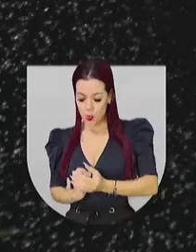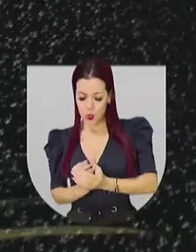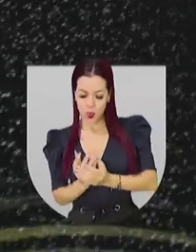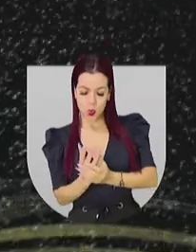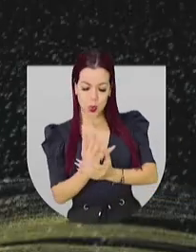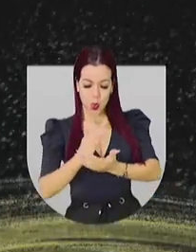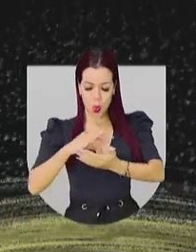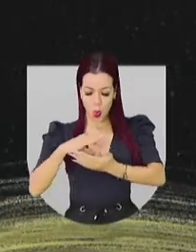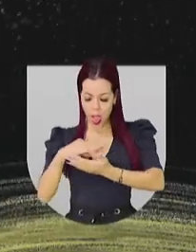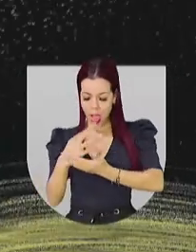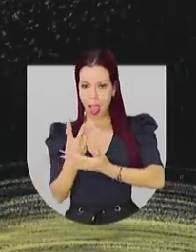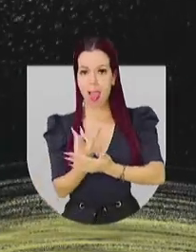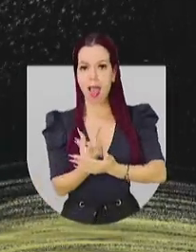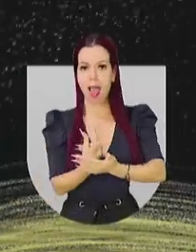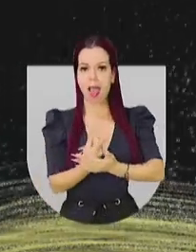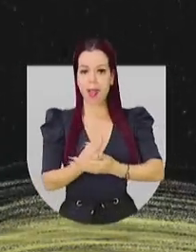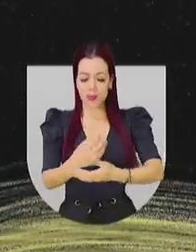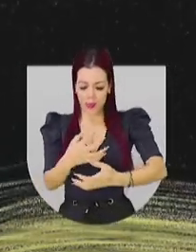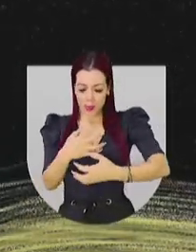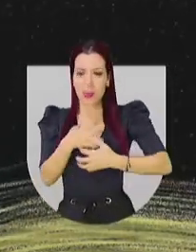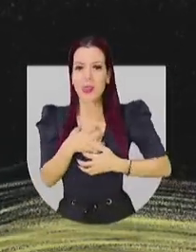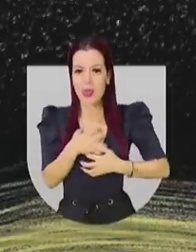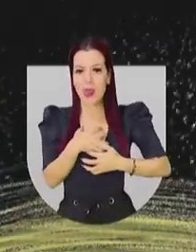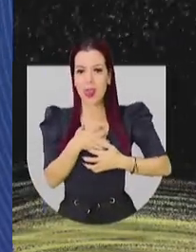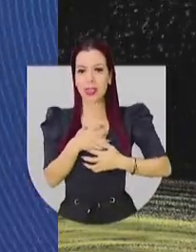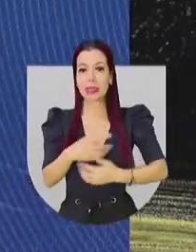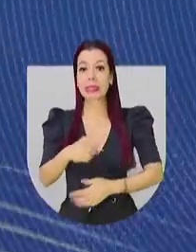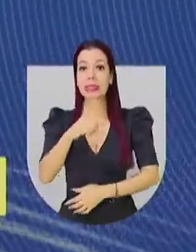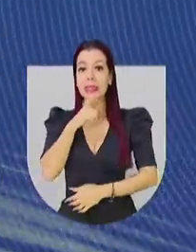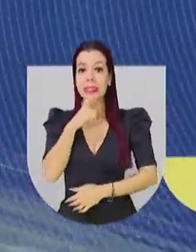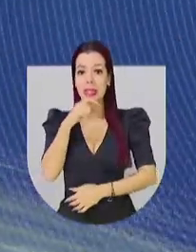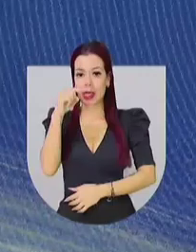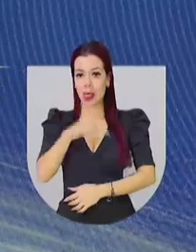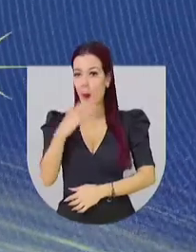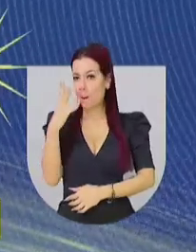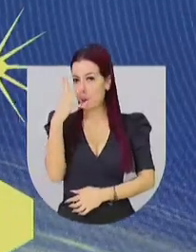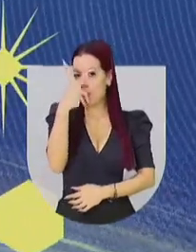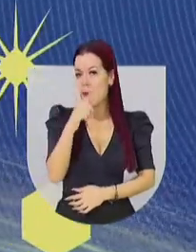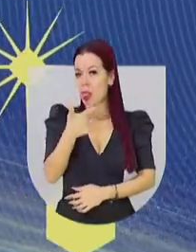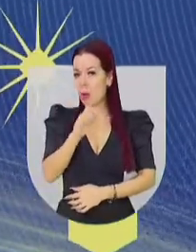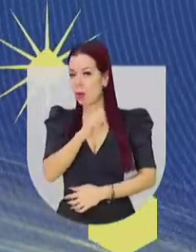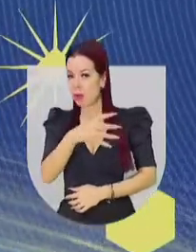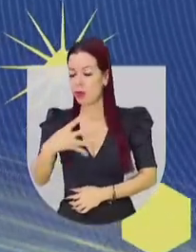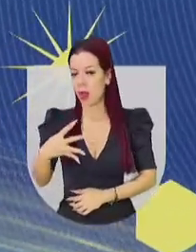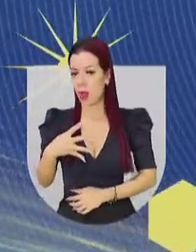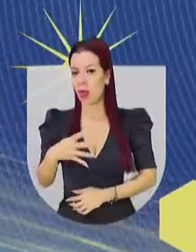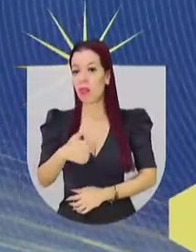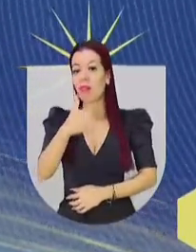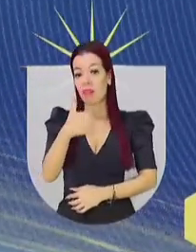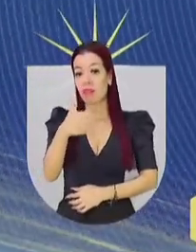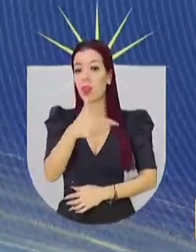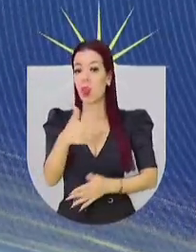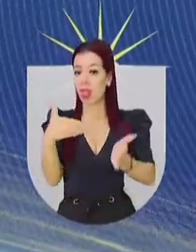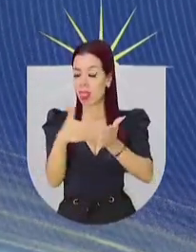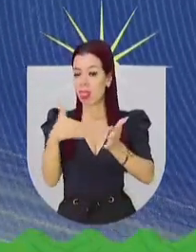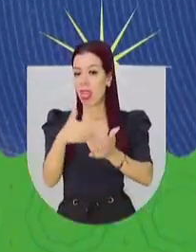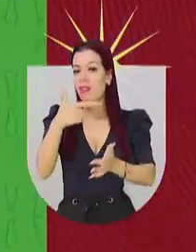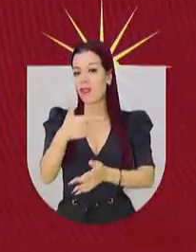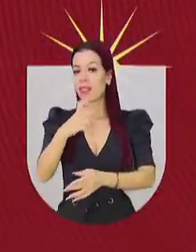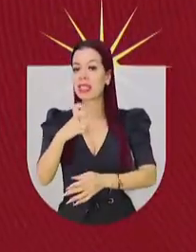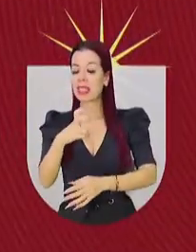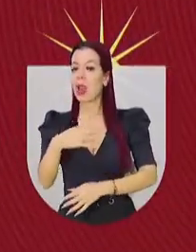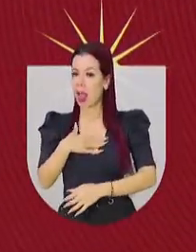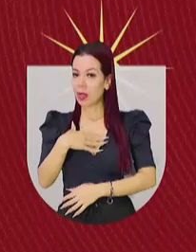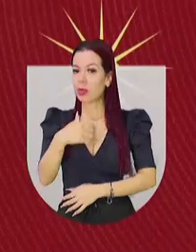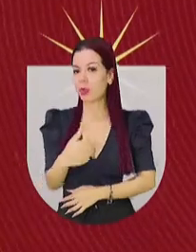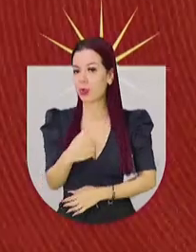Da terra viva, nossa arte vibra. Festival de Inverno de Bonito 2024, de 21 a 25 de agosto.